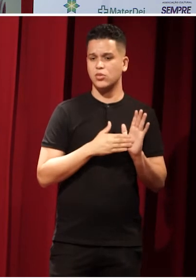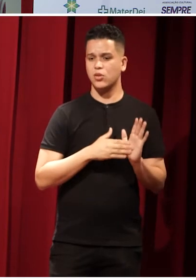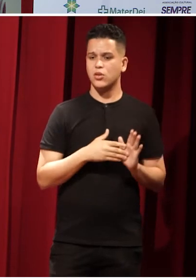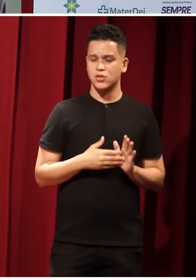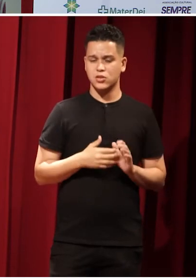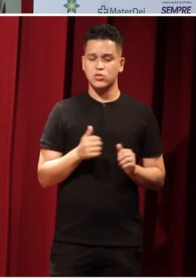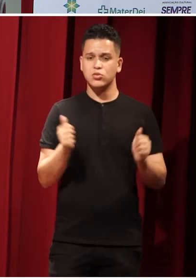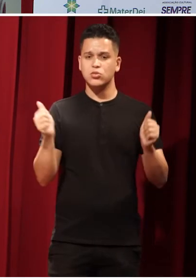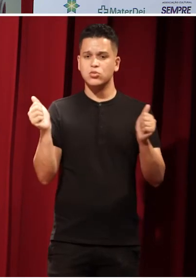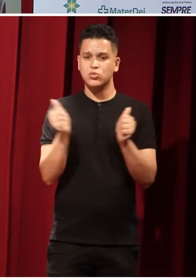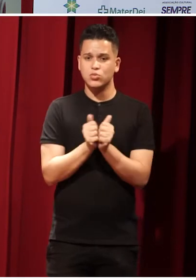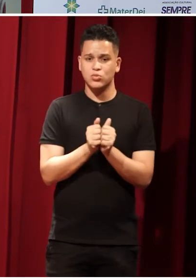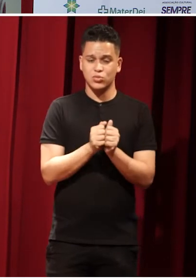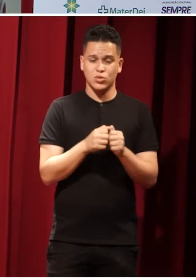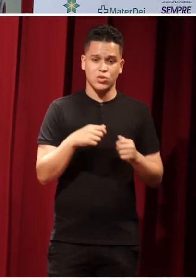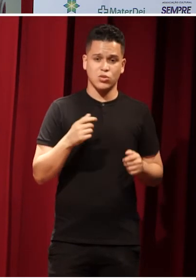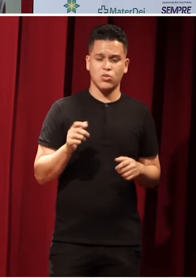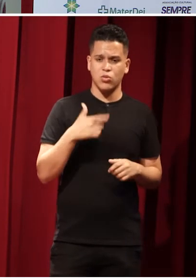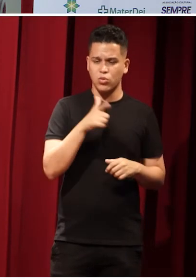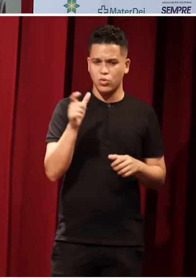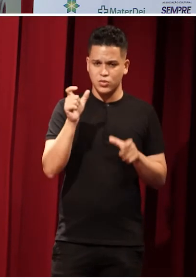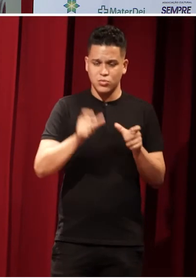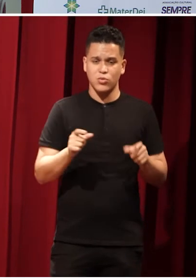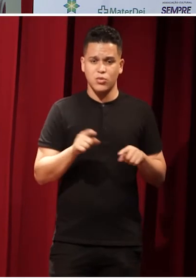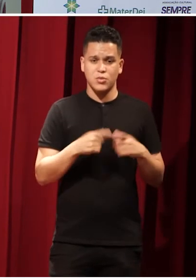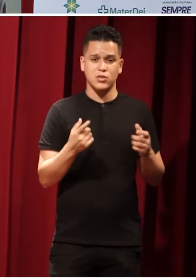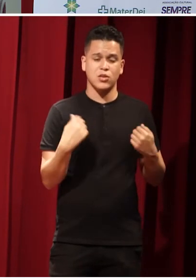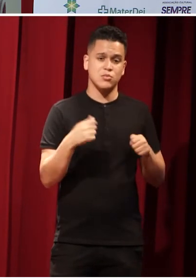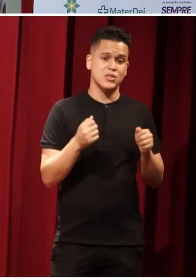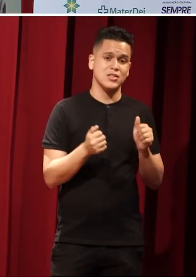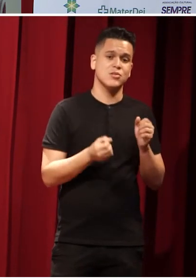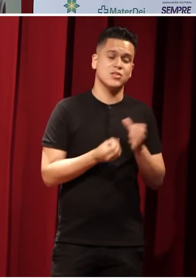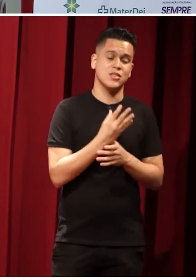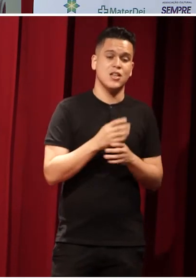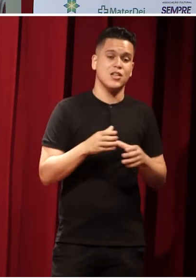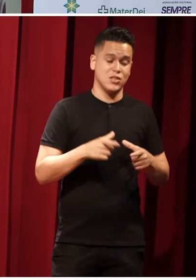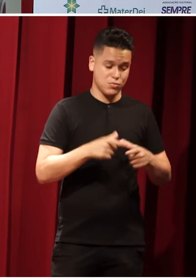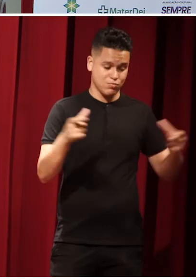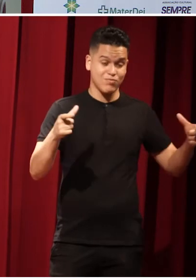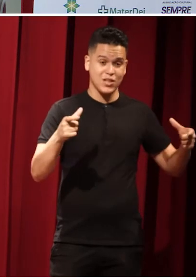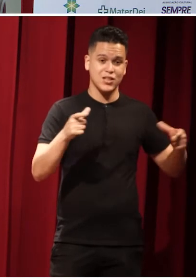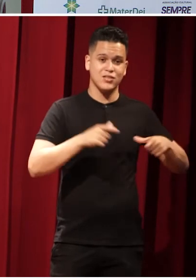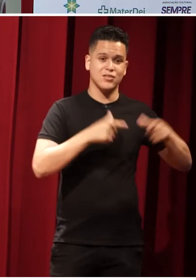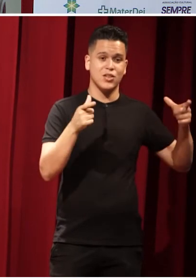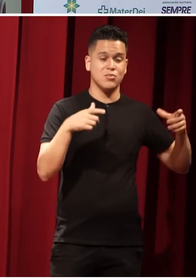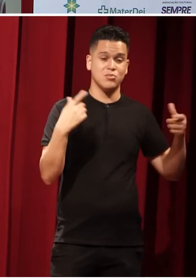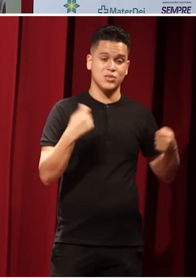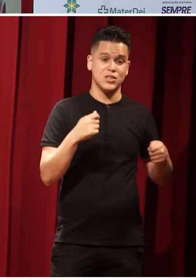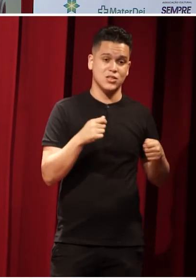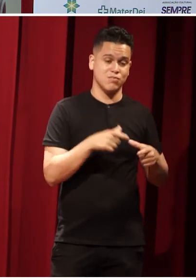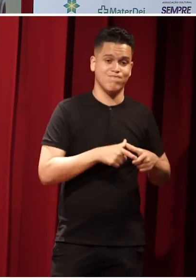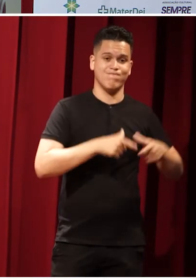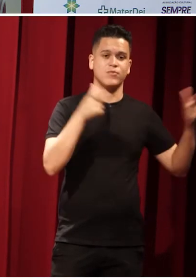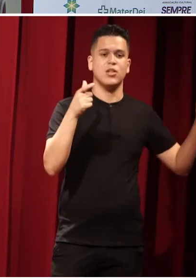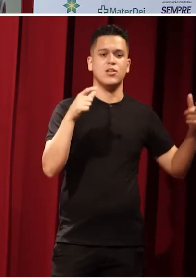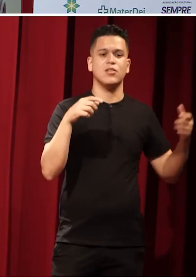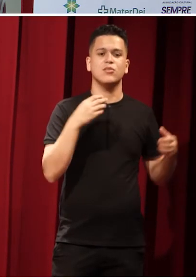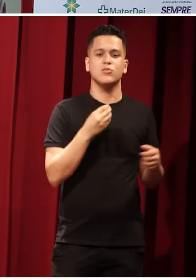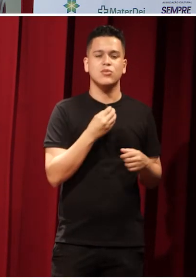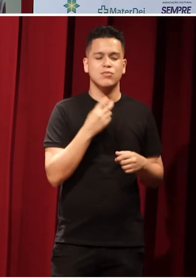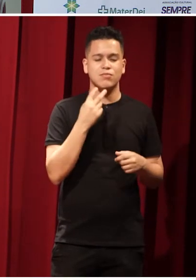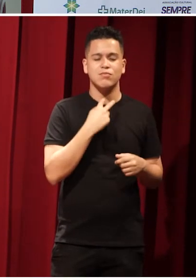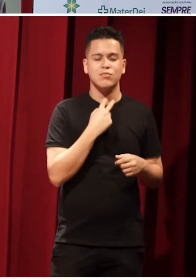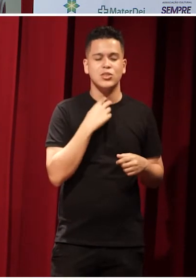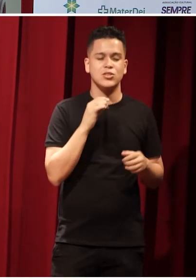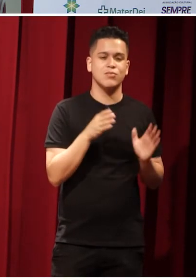numa escala maior do que a que está sendo feito hoje, isso terá um papel estratégico na mudança da correlação